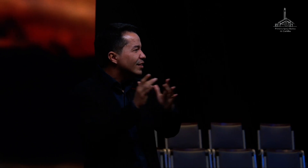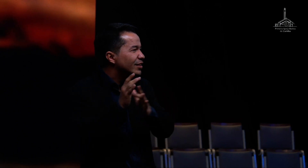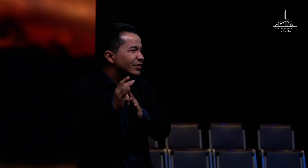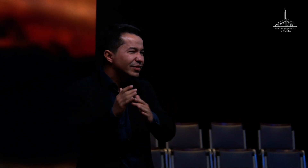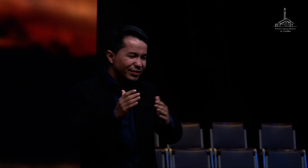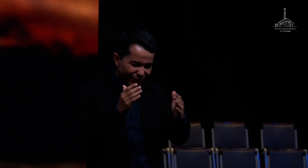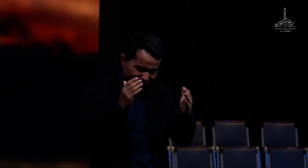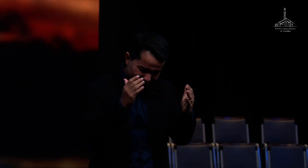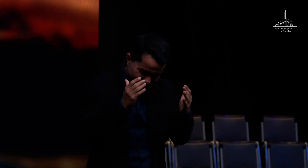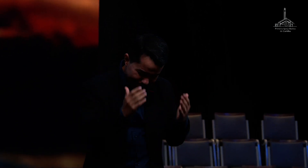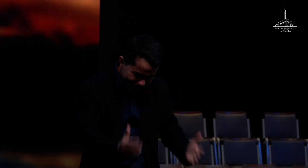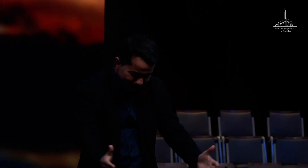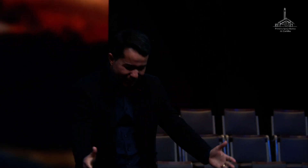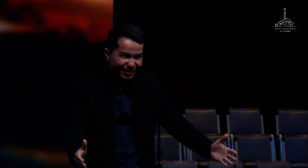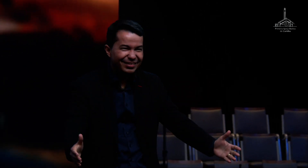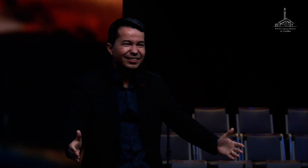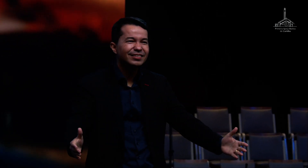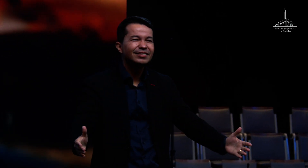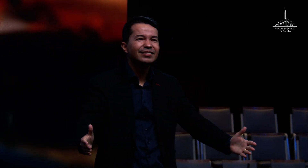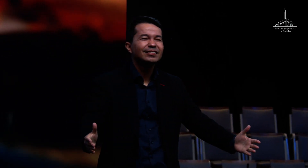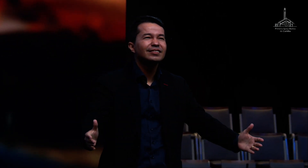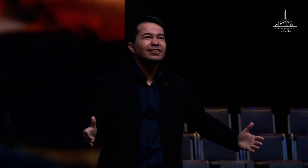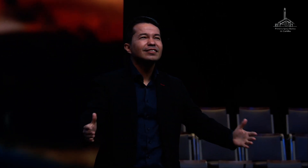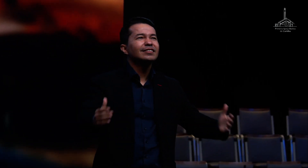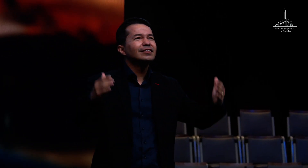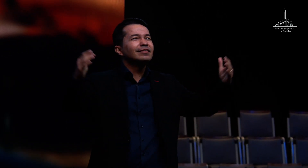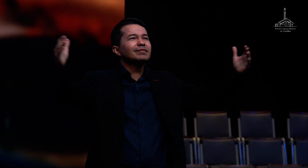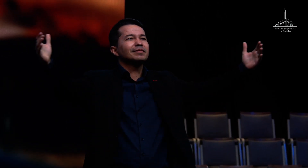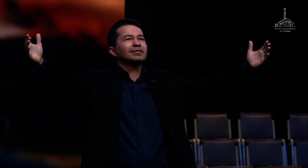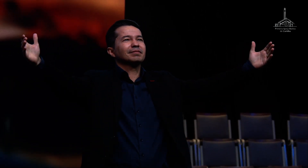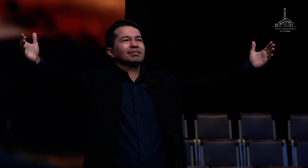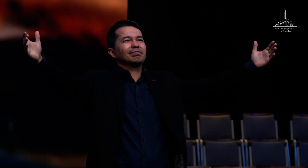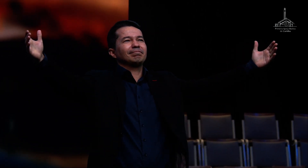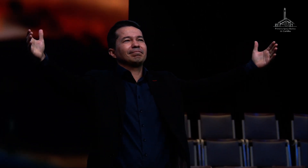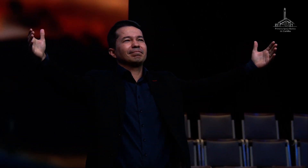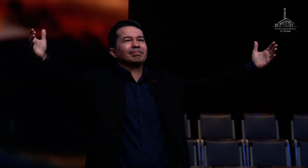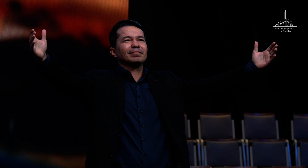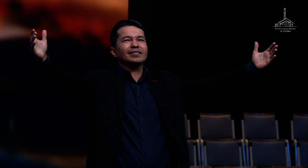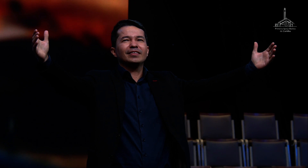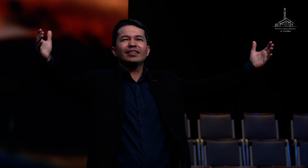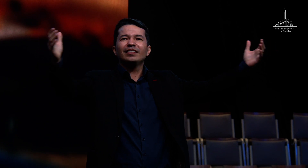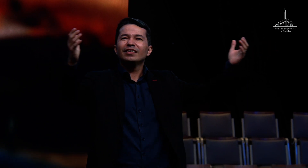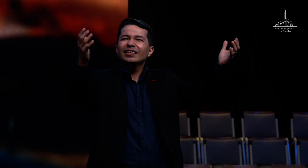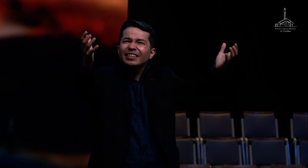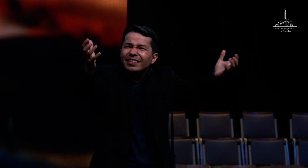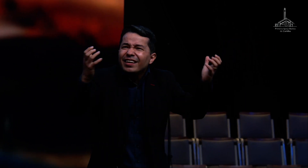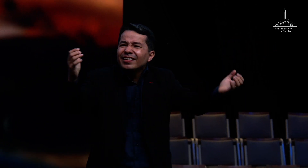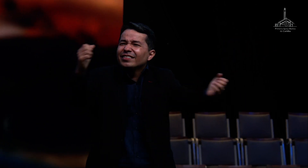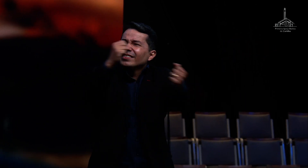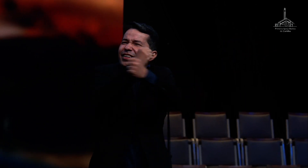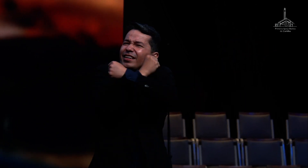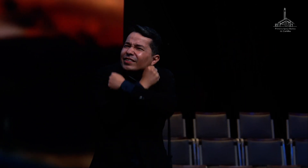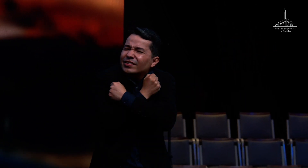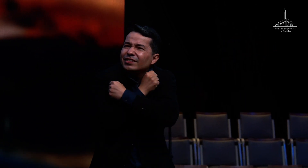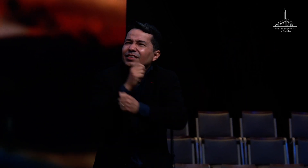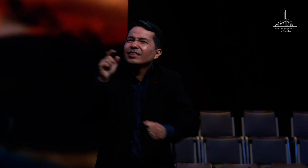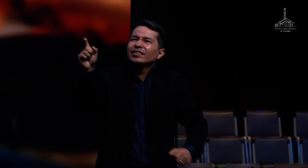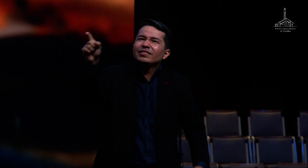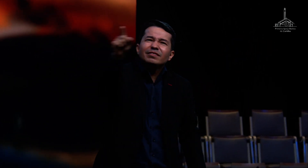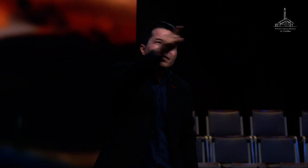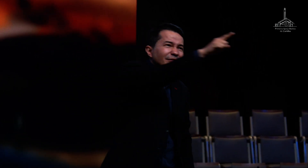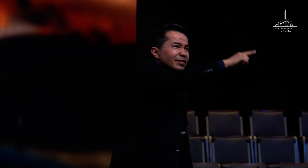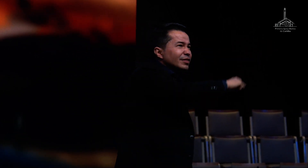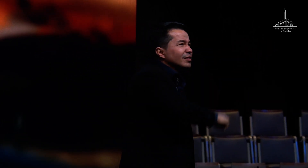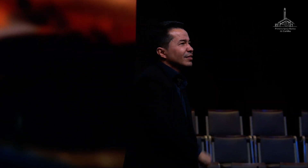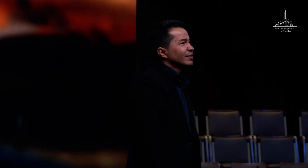Hoje, Jesus está aqui, de braços abertos, querendo